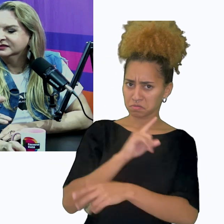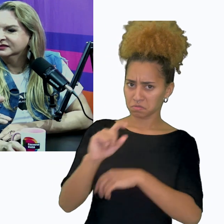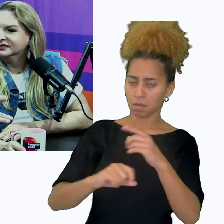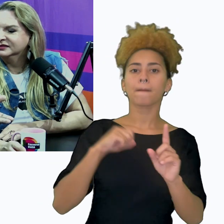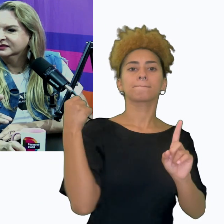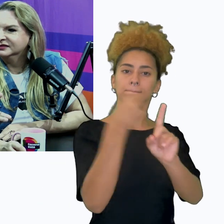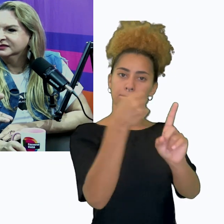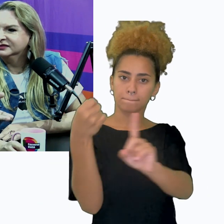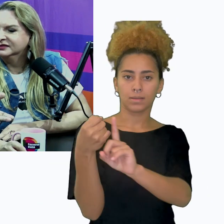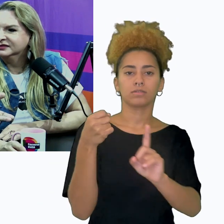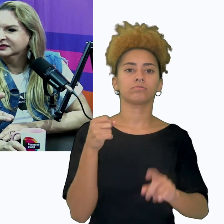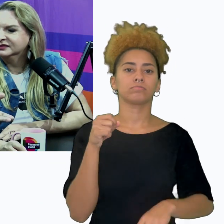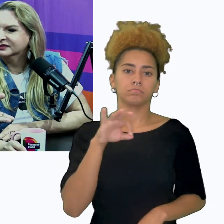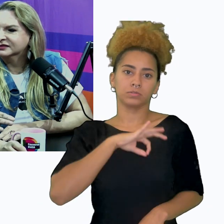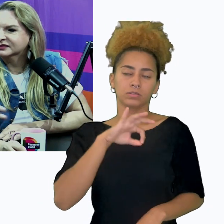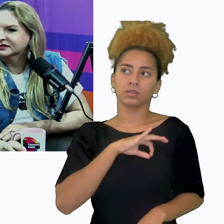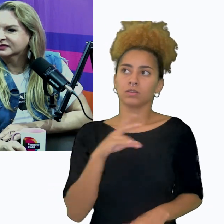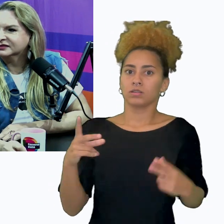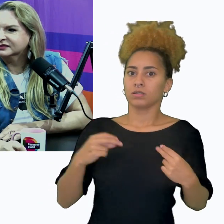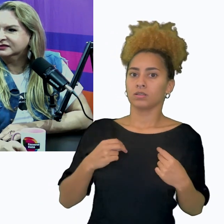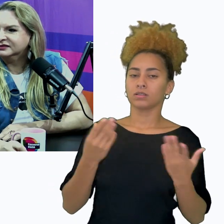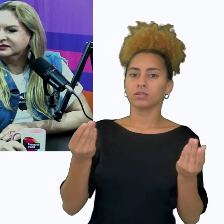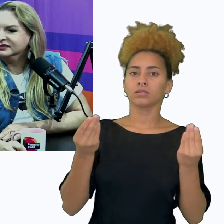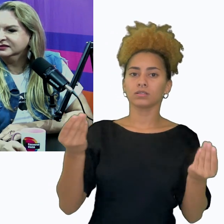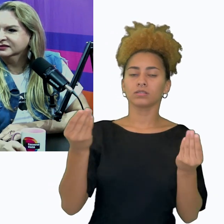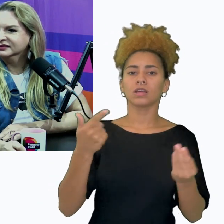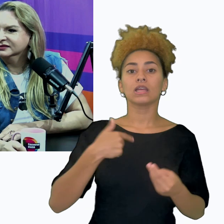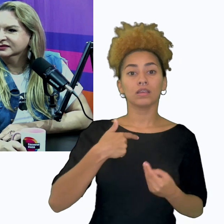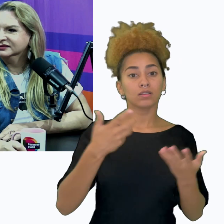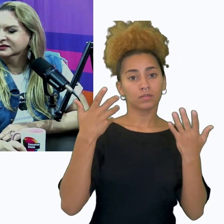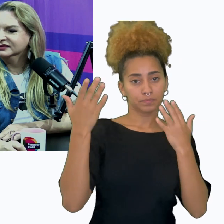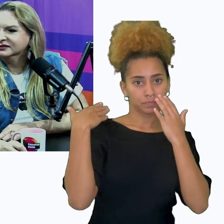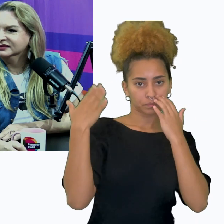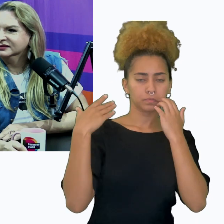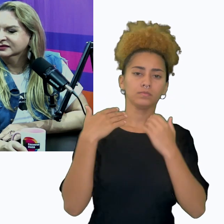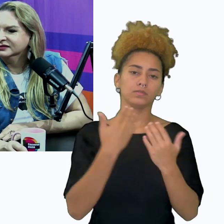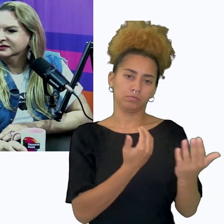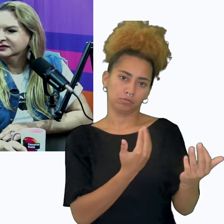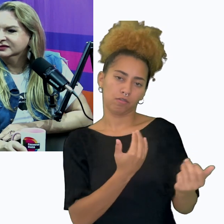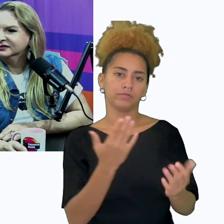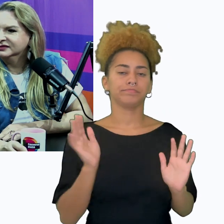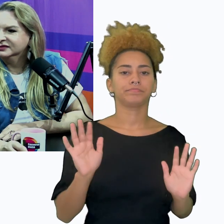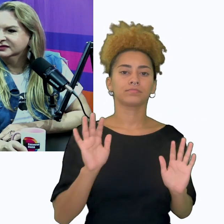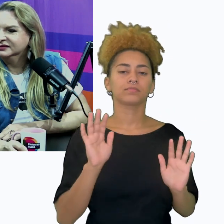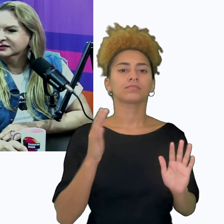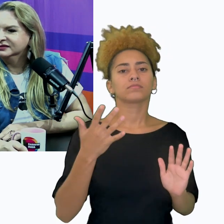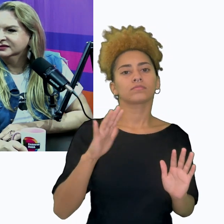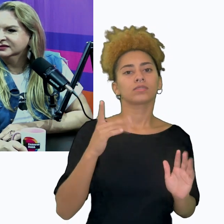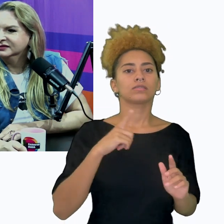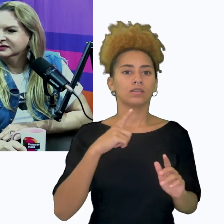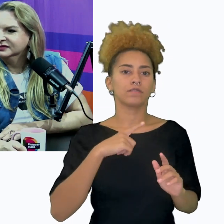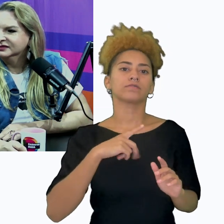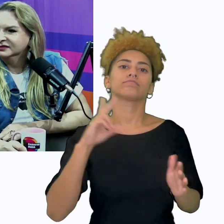alguma coisa, bate na gente, bate. Aí, Fábio, como eu queria ser, era na minha adolescência. Aí eu digo assim,